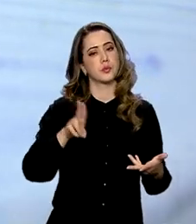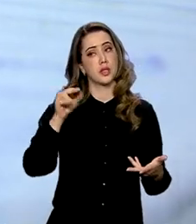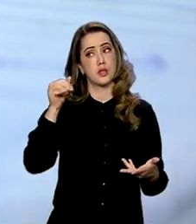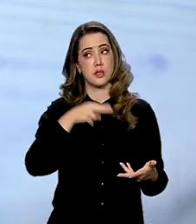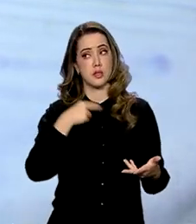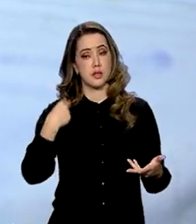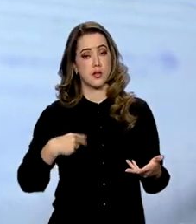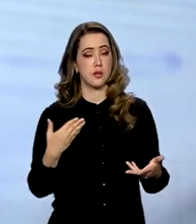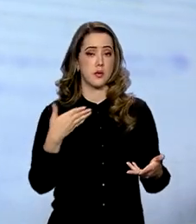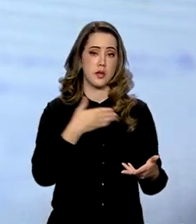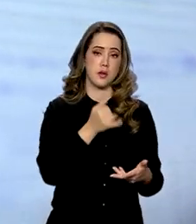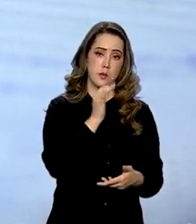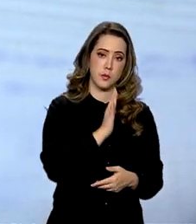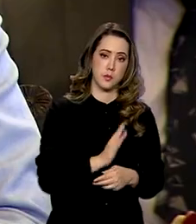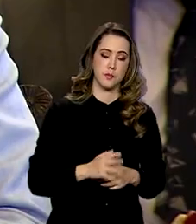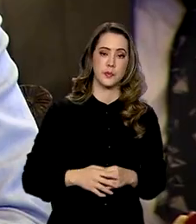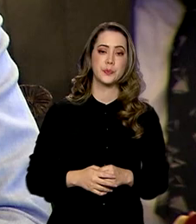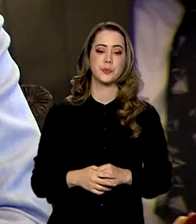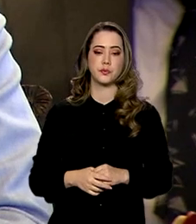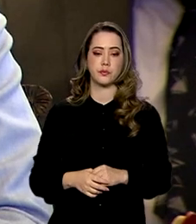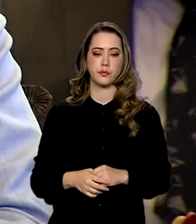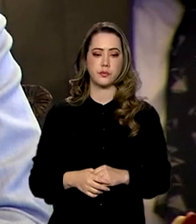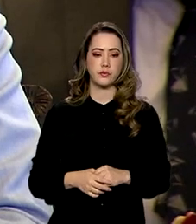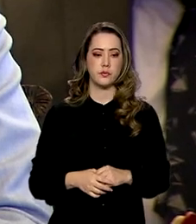chinesas e brasileiras